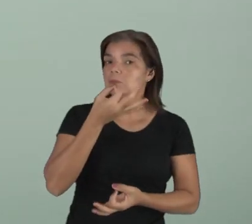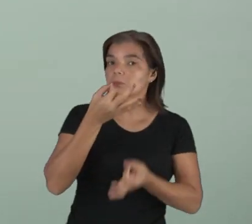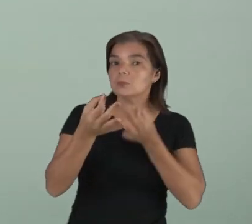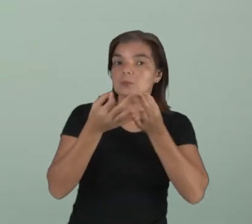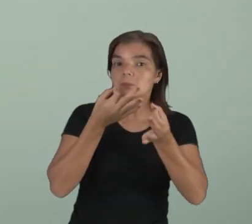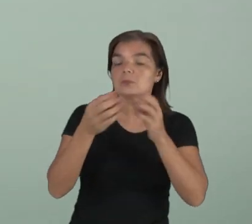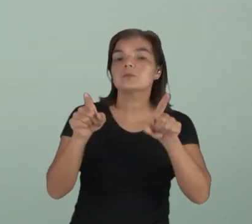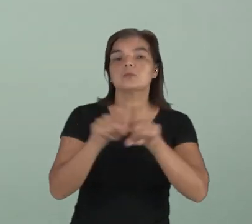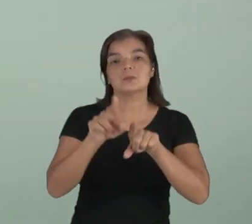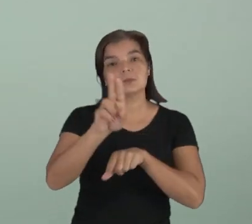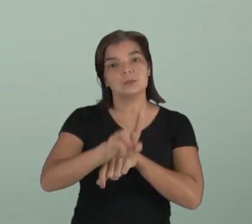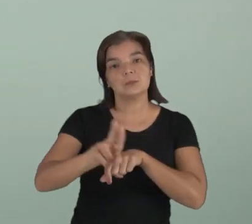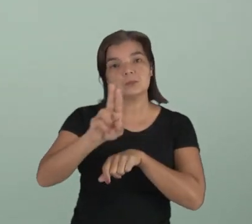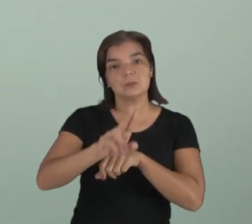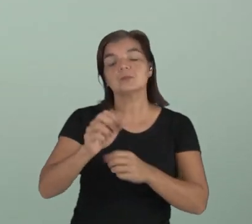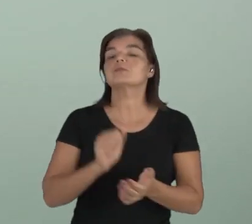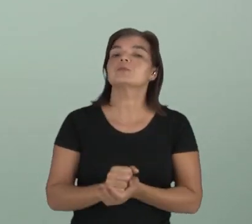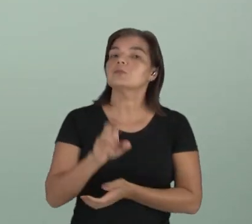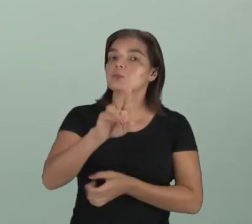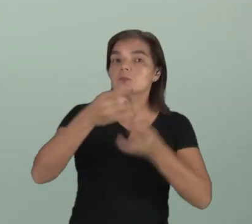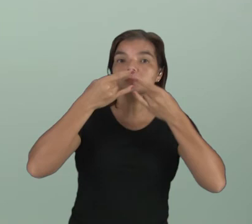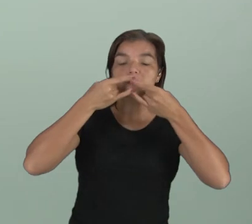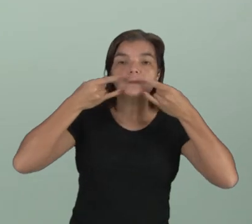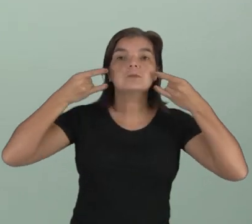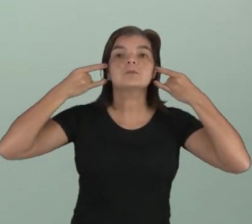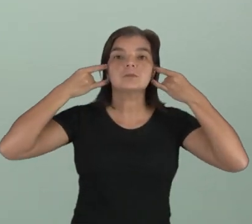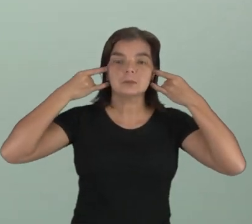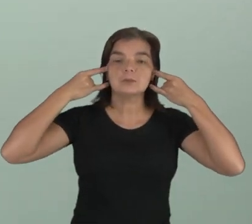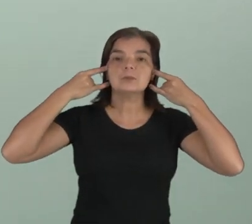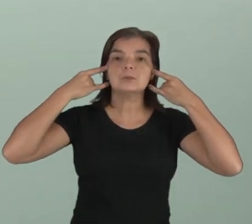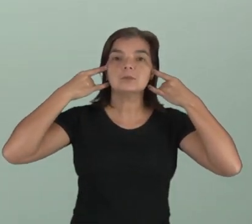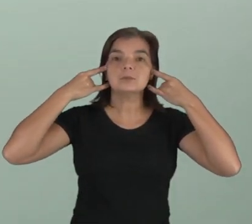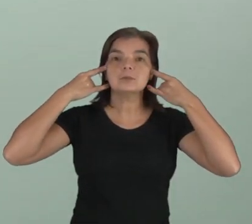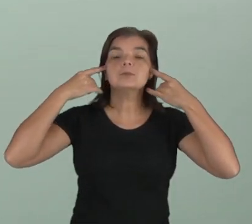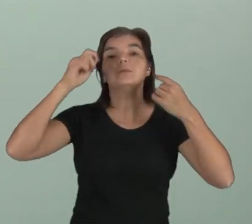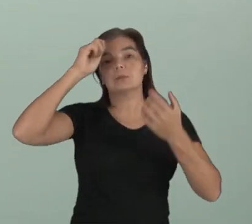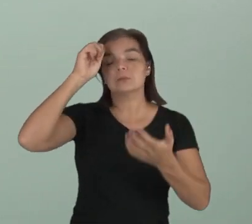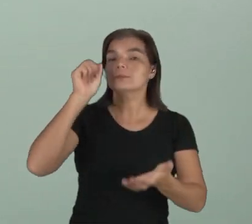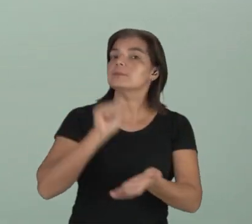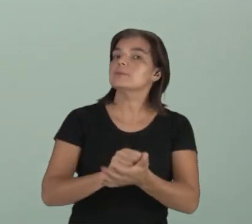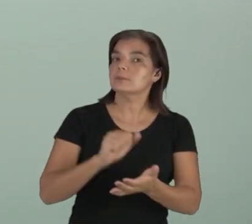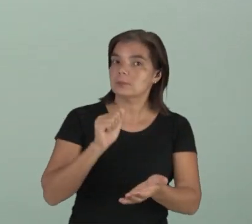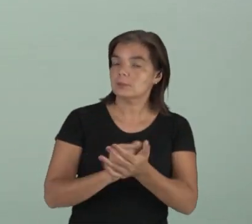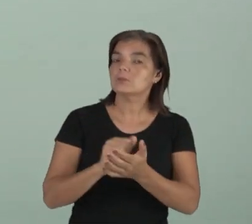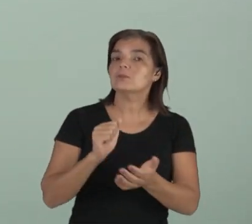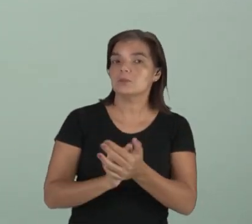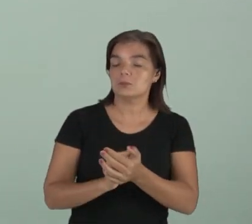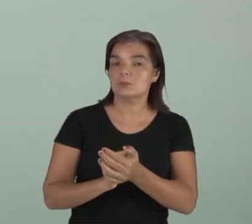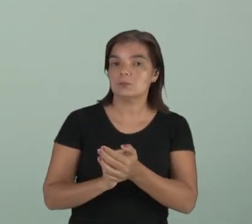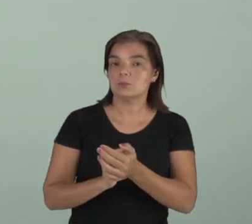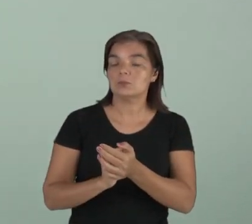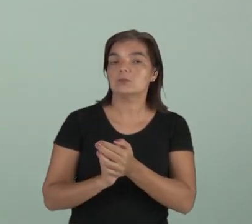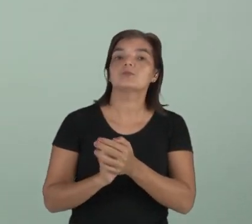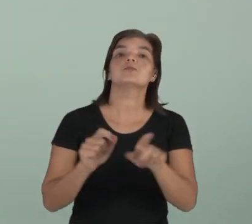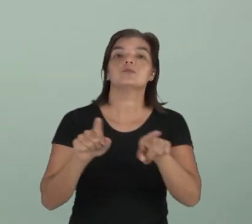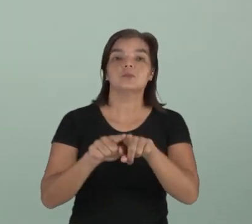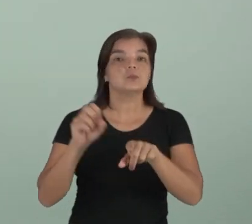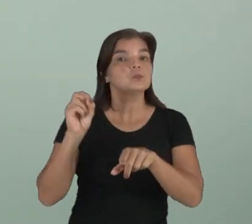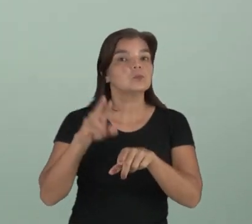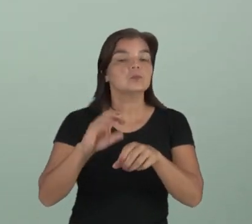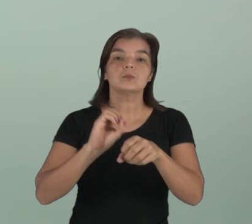utiliza. Assim como ele fala também do uso da máscara, que para esse articulista, né, o vírus